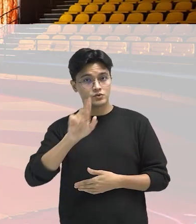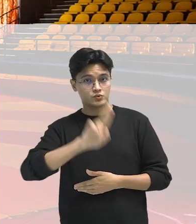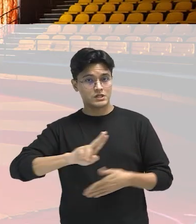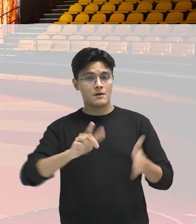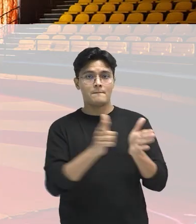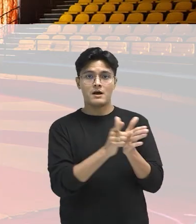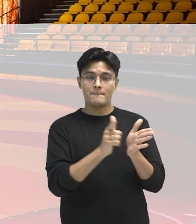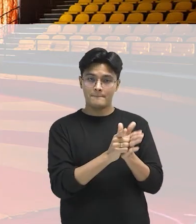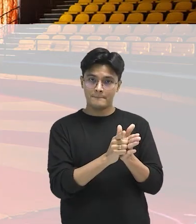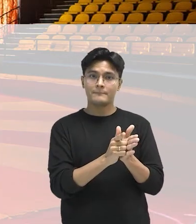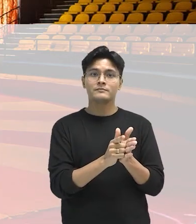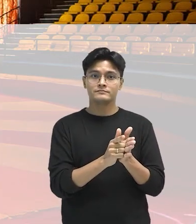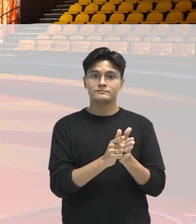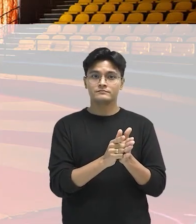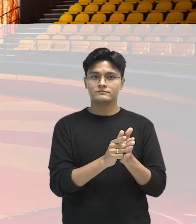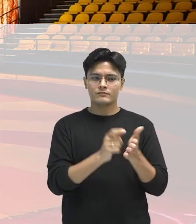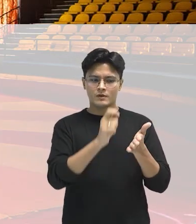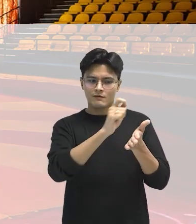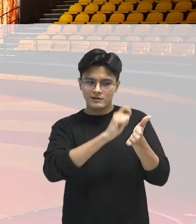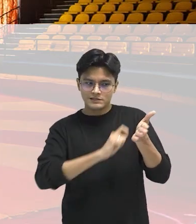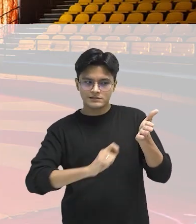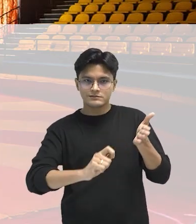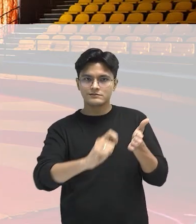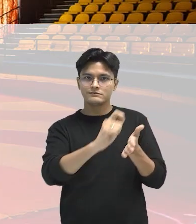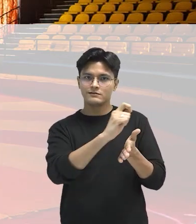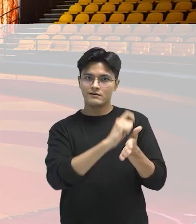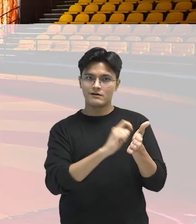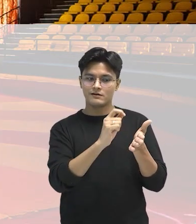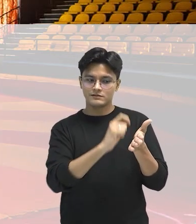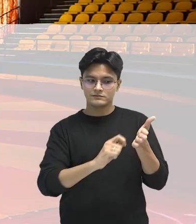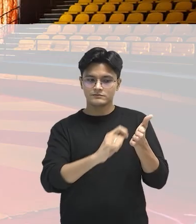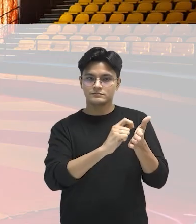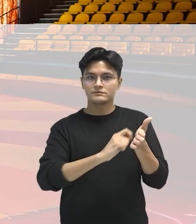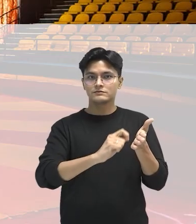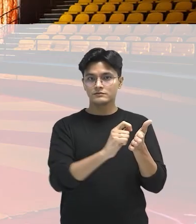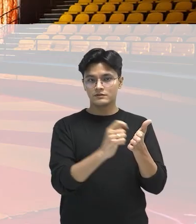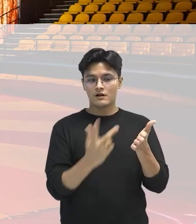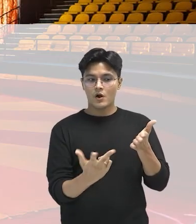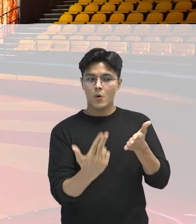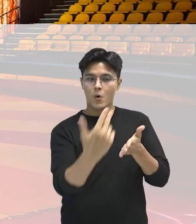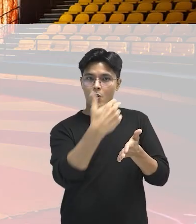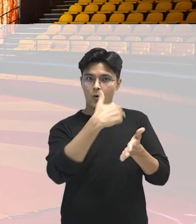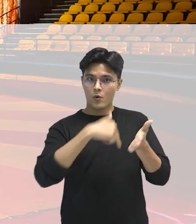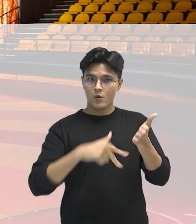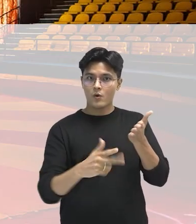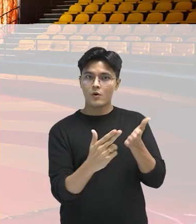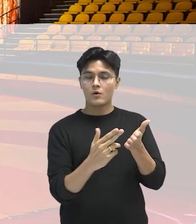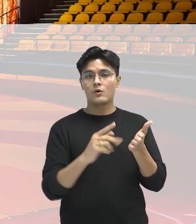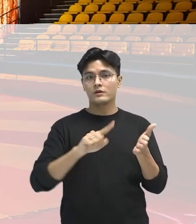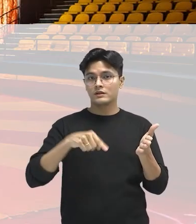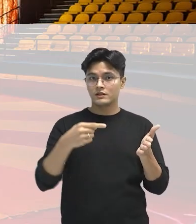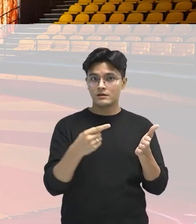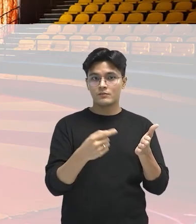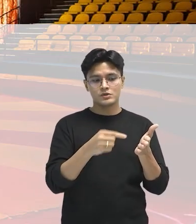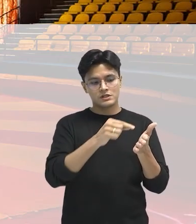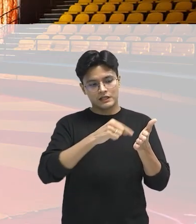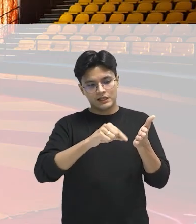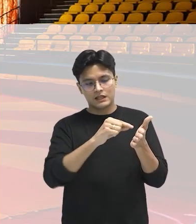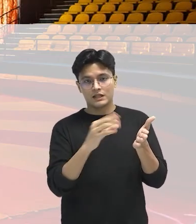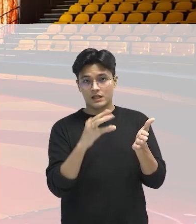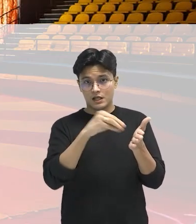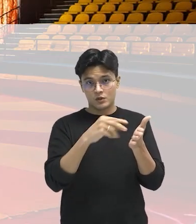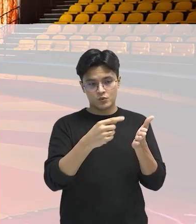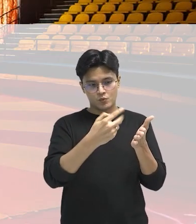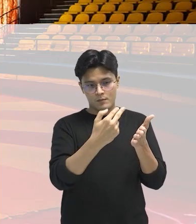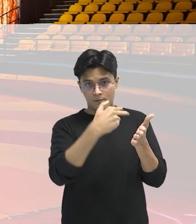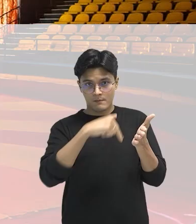papelão, marcar aqui o nosso círculo, né? Fazer o recorte, depois marcar um círculo menor,